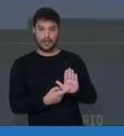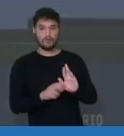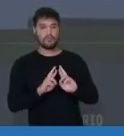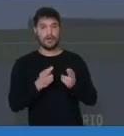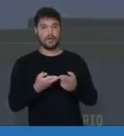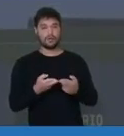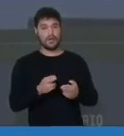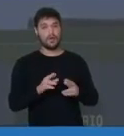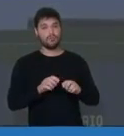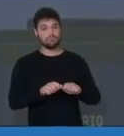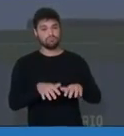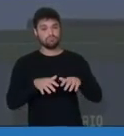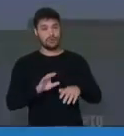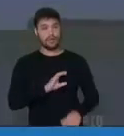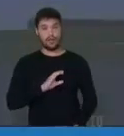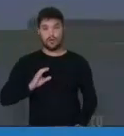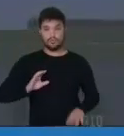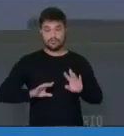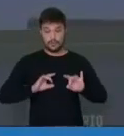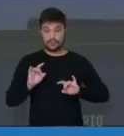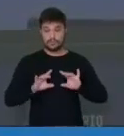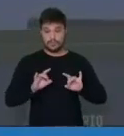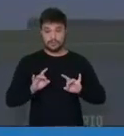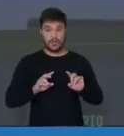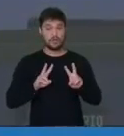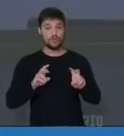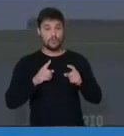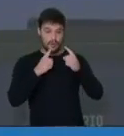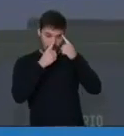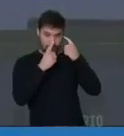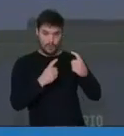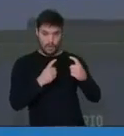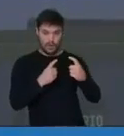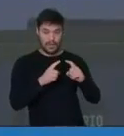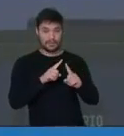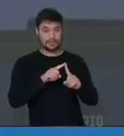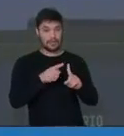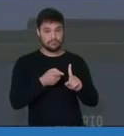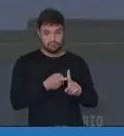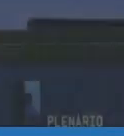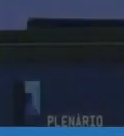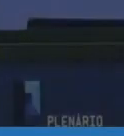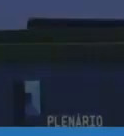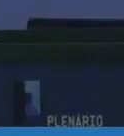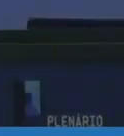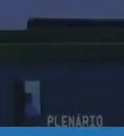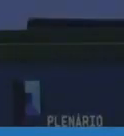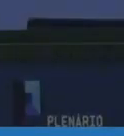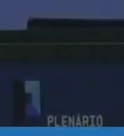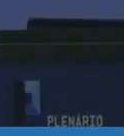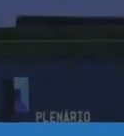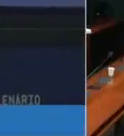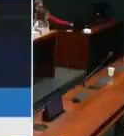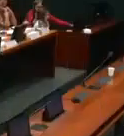pública promovida pela Comissão Especial sobre Violência Obstétrica e Morte Materna,